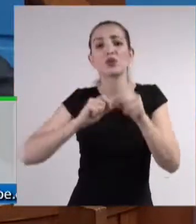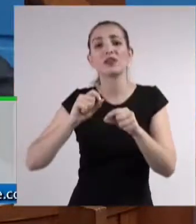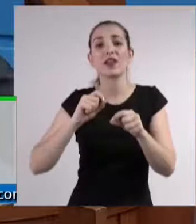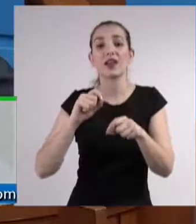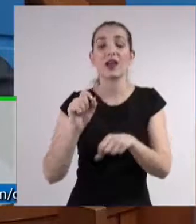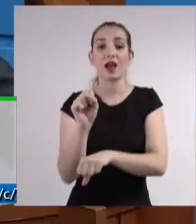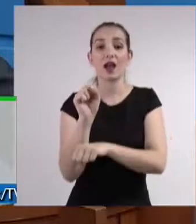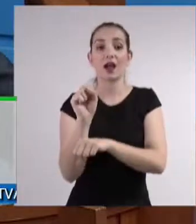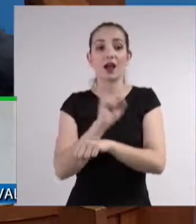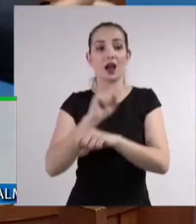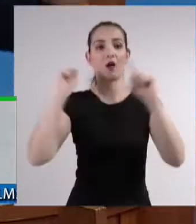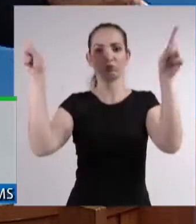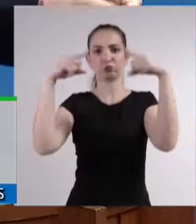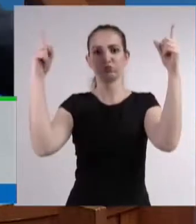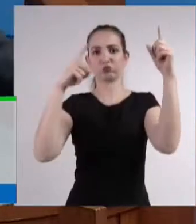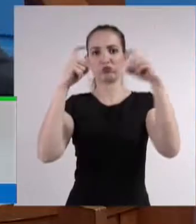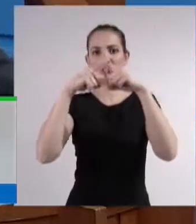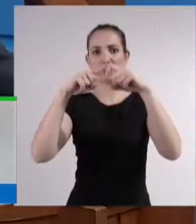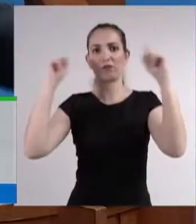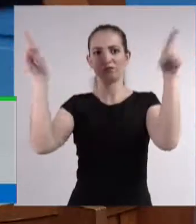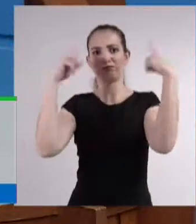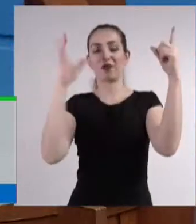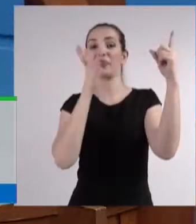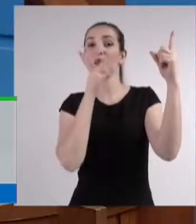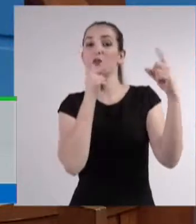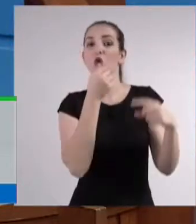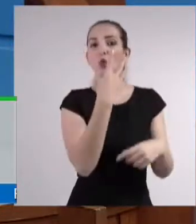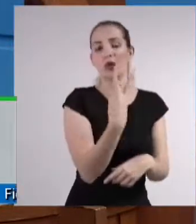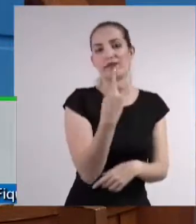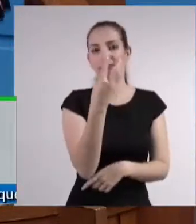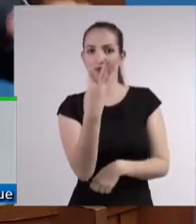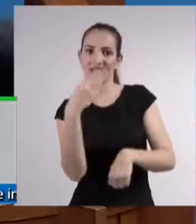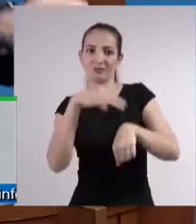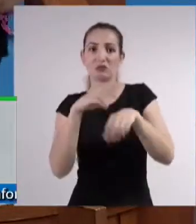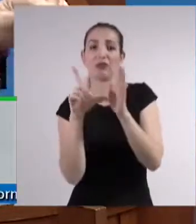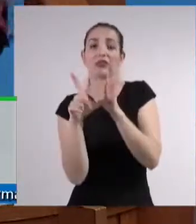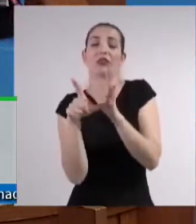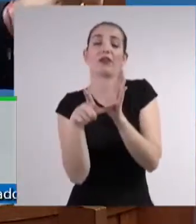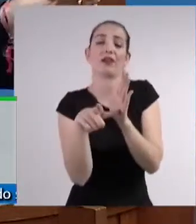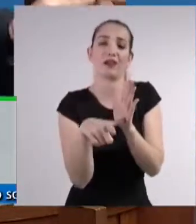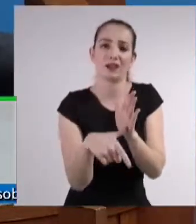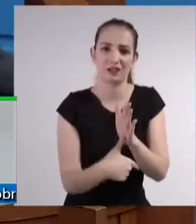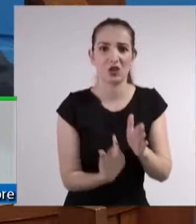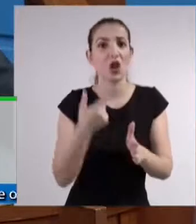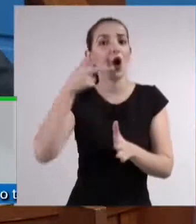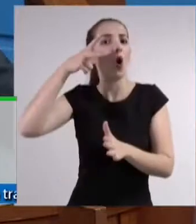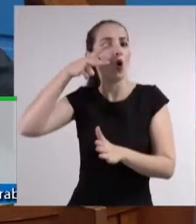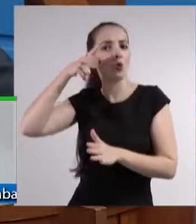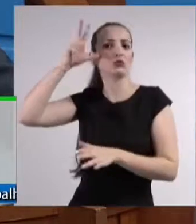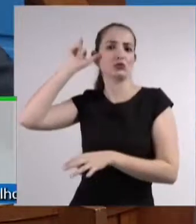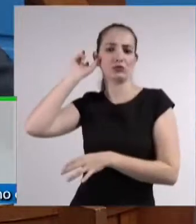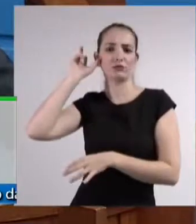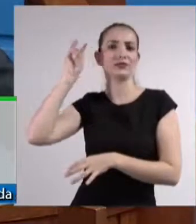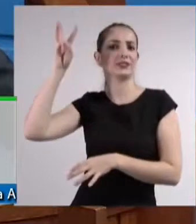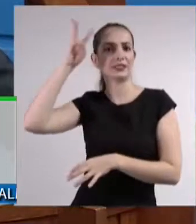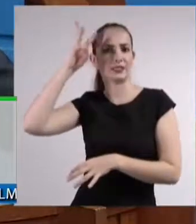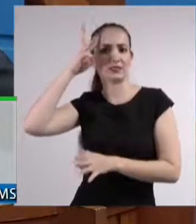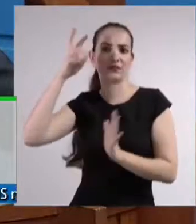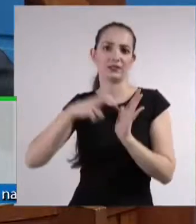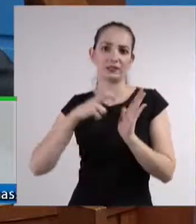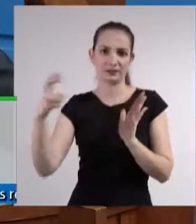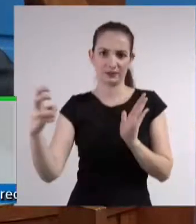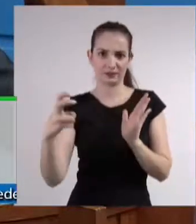ambulância para chegar. Anteontem, não faz uma semana, anteontem, terça-feira de